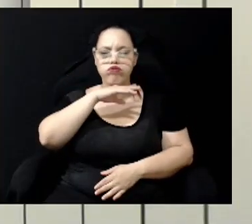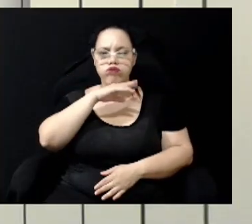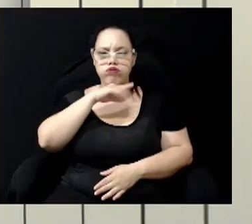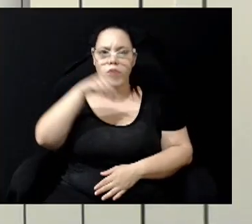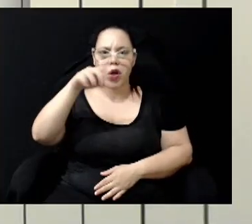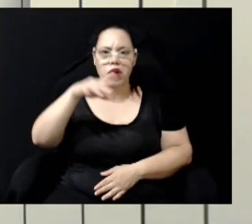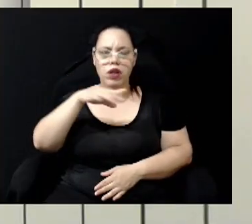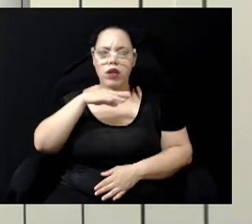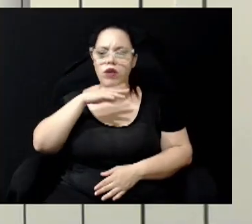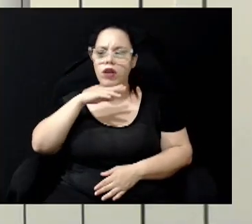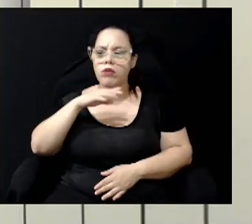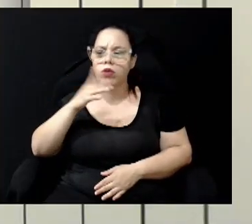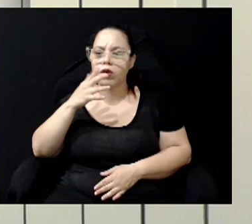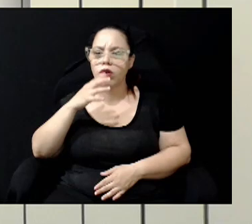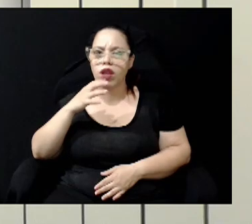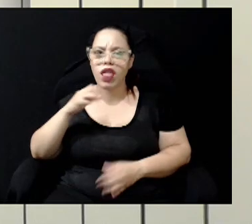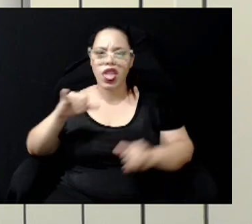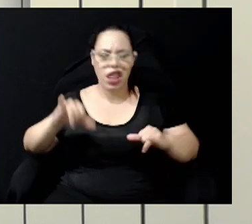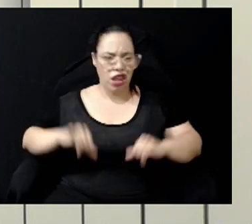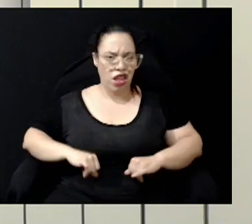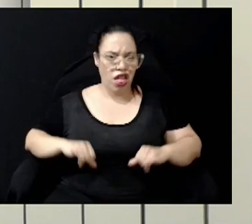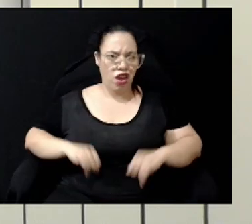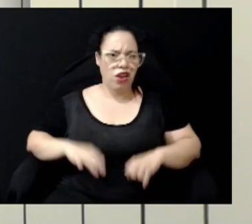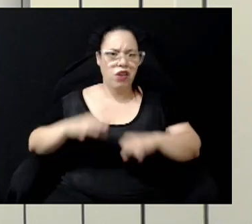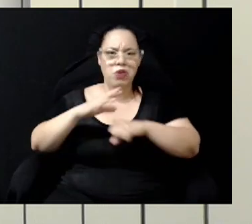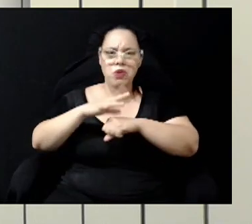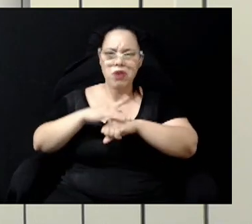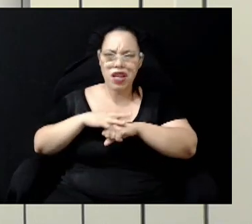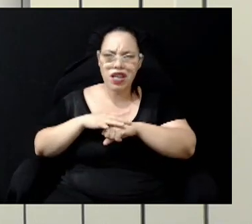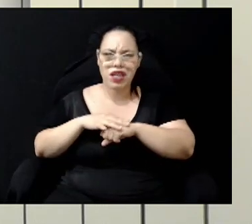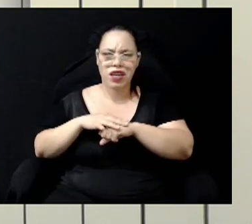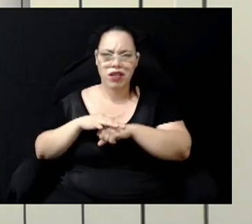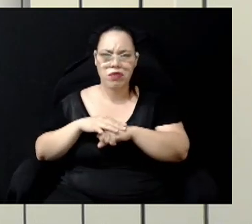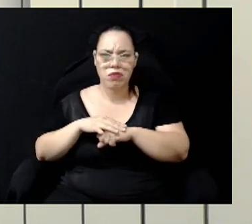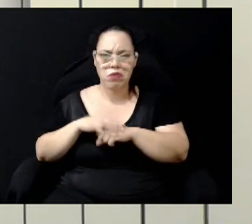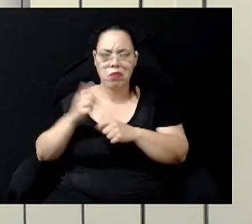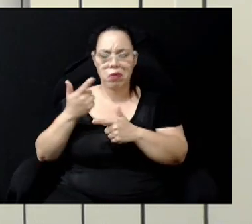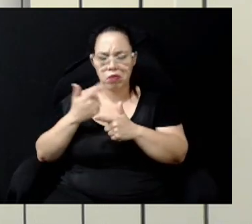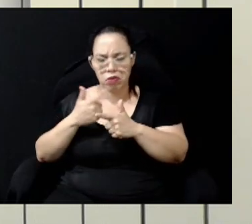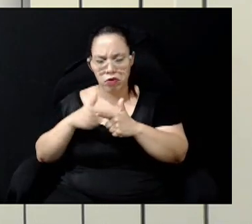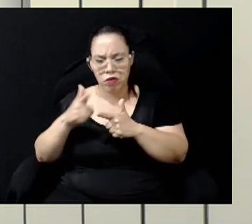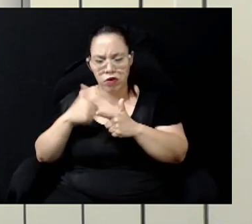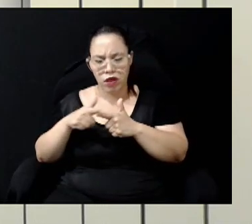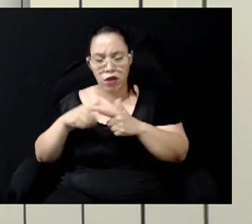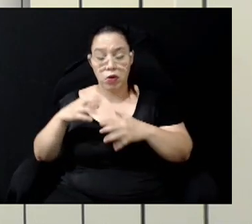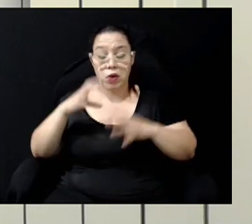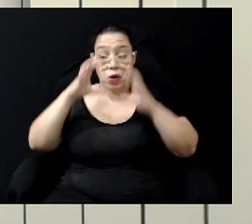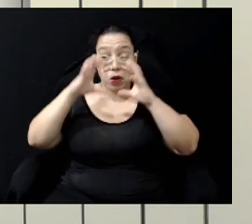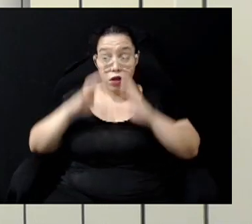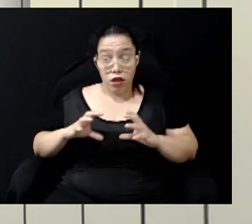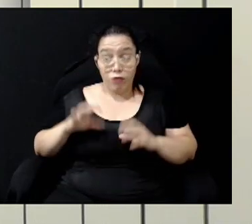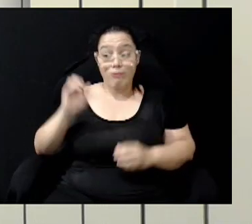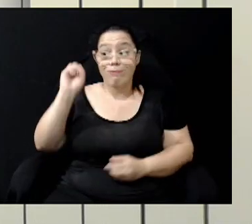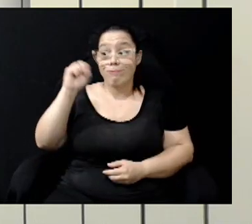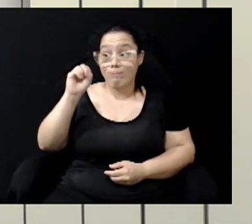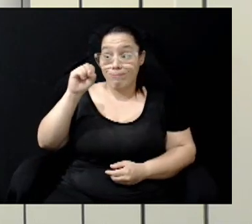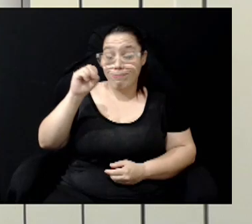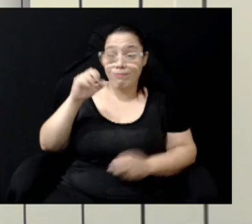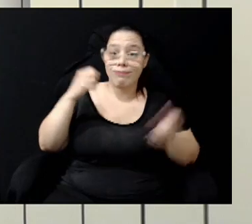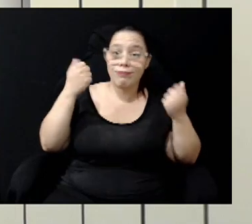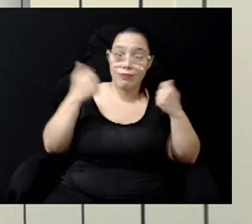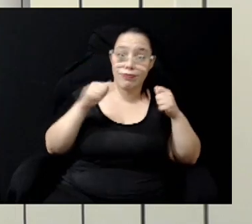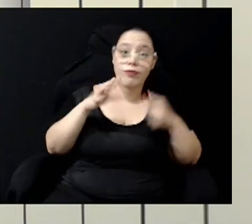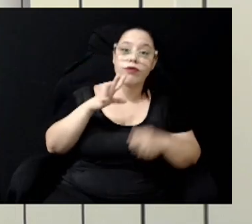estimação sofre de alguma doença crônica ou tem problemas comportamentais? Se sim, você precisa conhecer uma